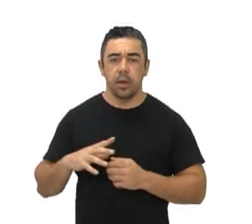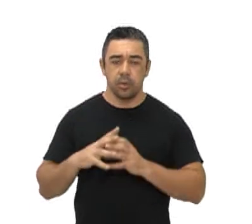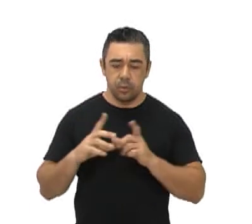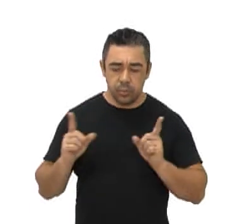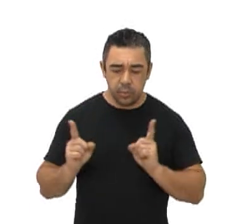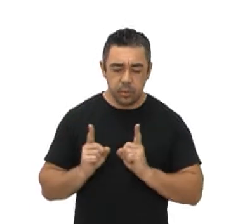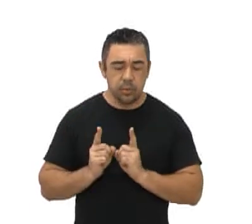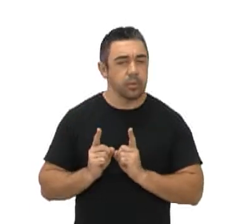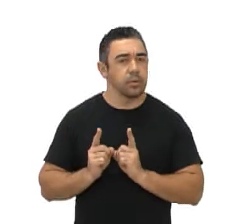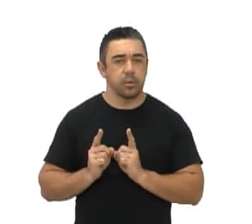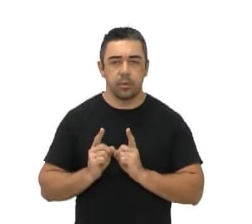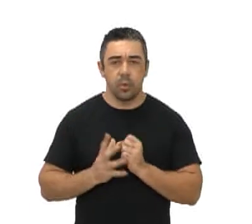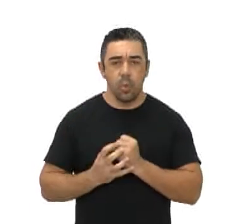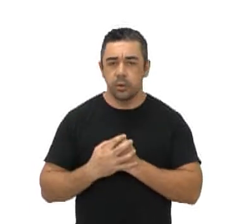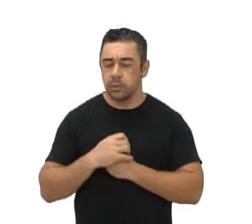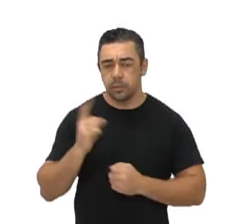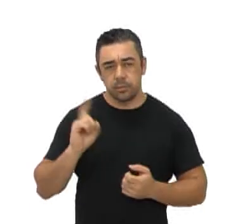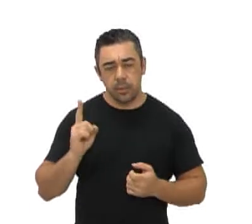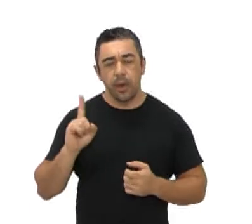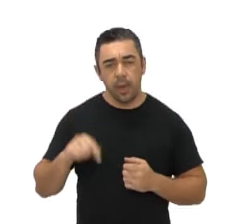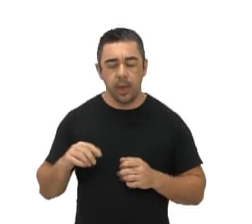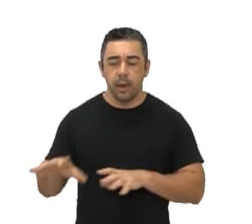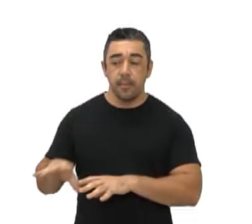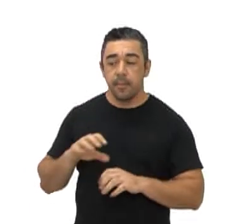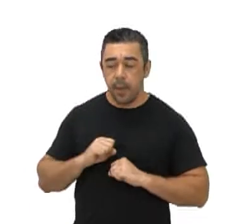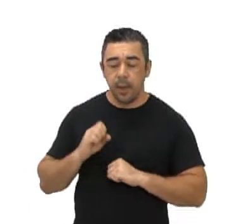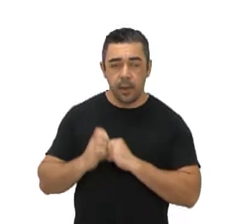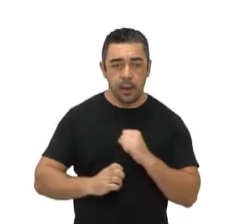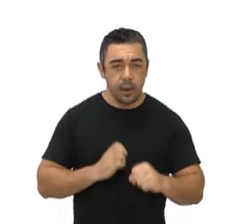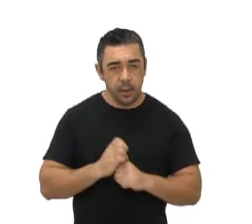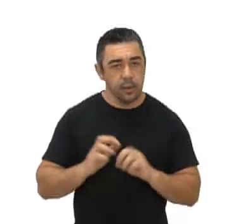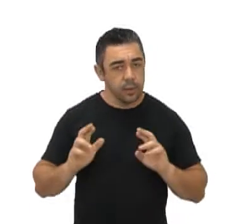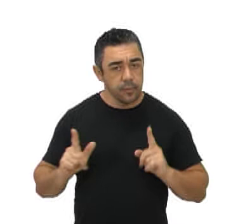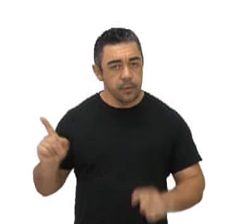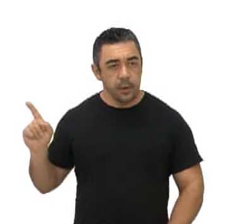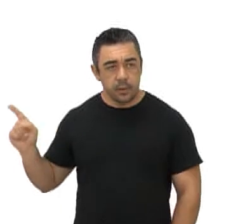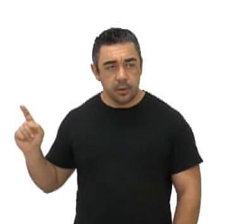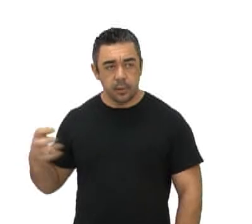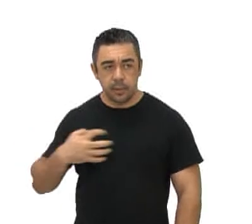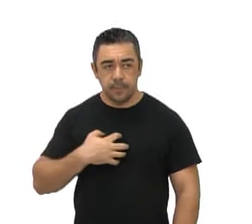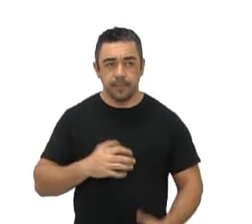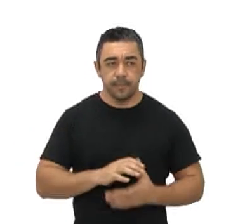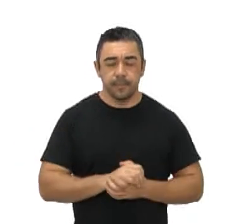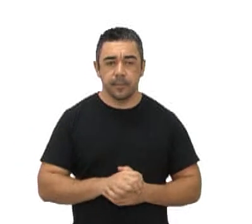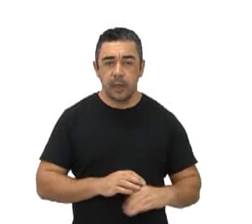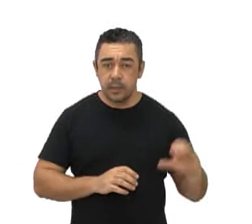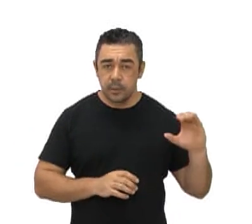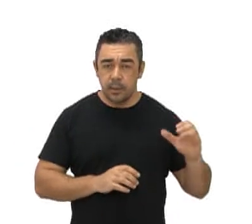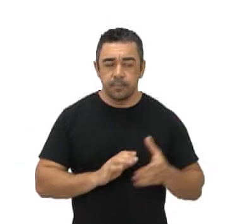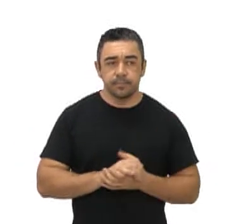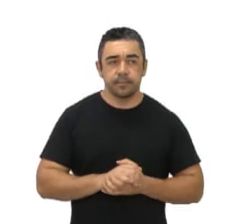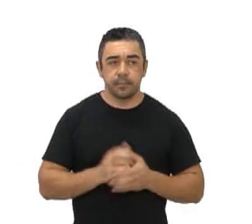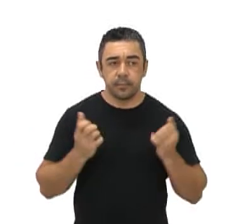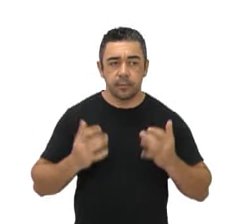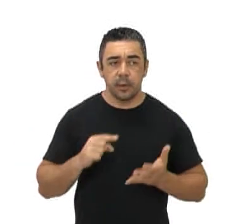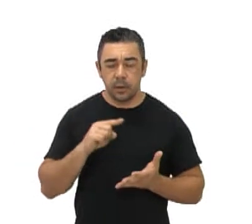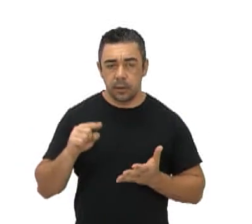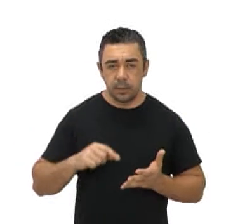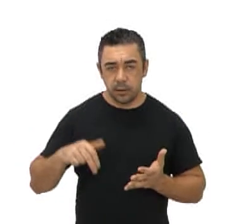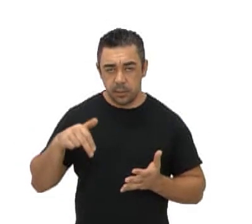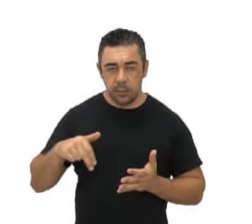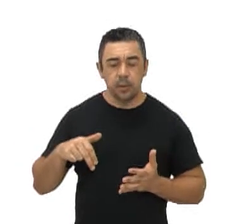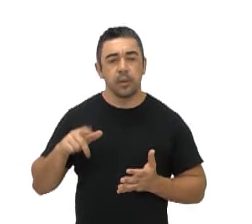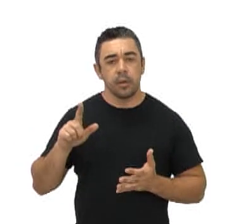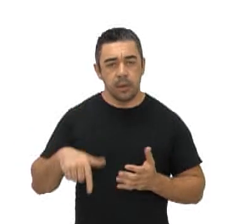redução e ele ganha elétrons, então a sua semi-reação fica desta maneira aqui. Na letra C, ele fala o zinco